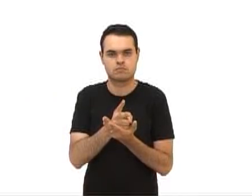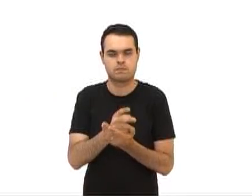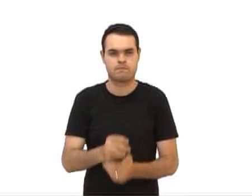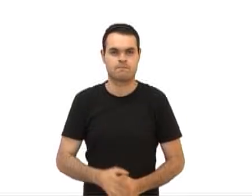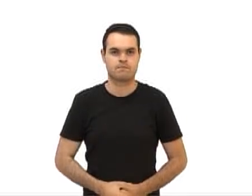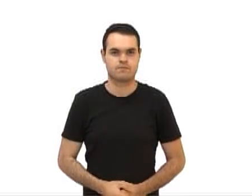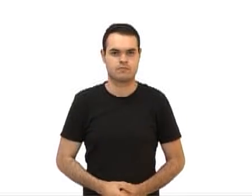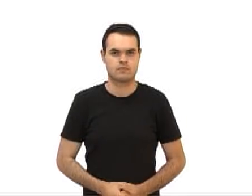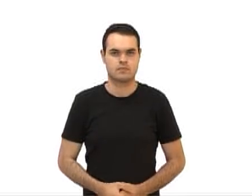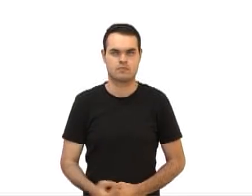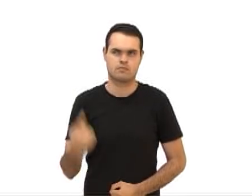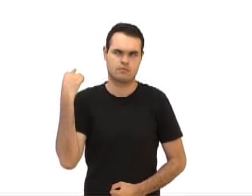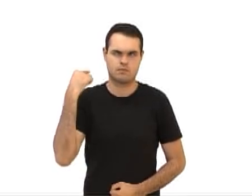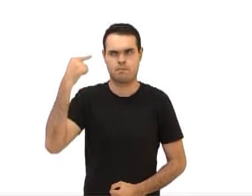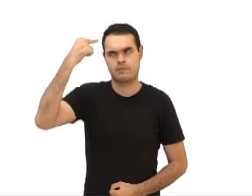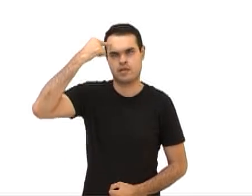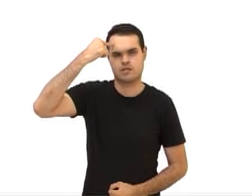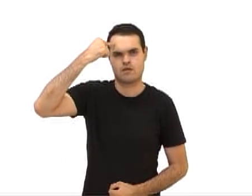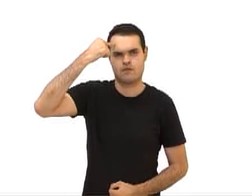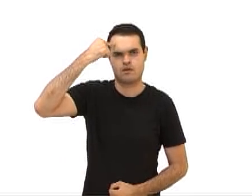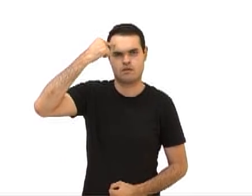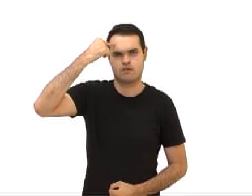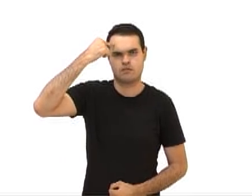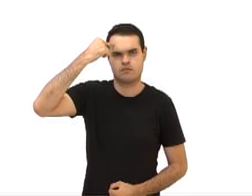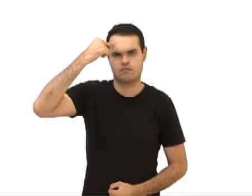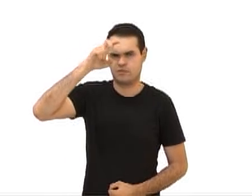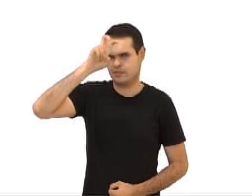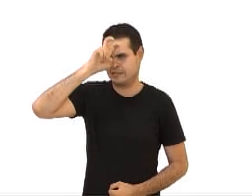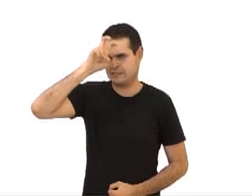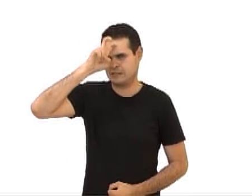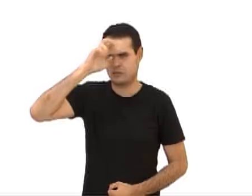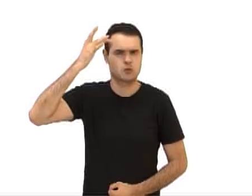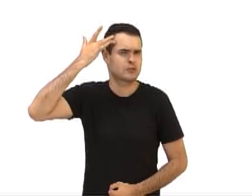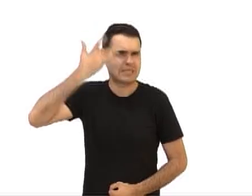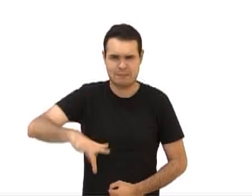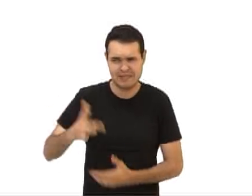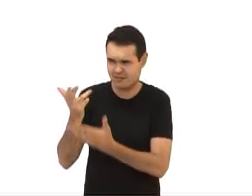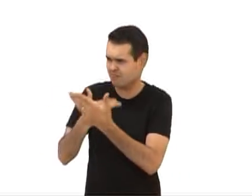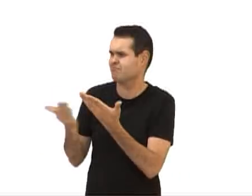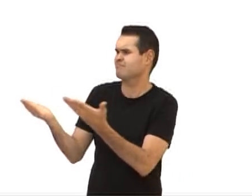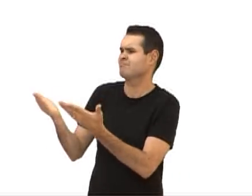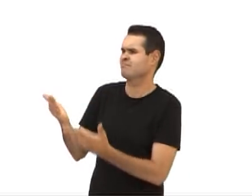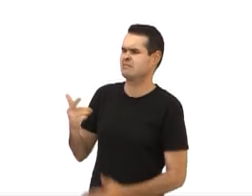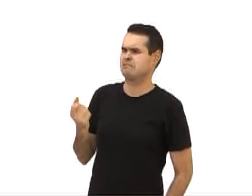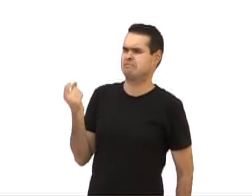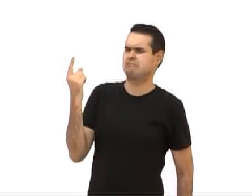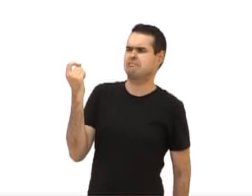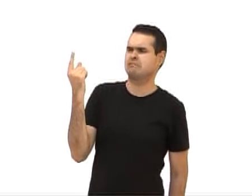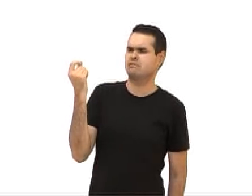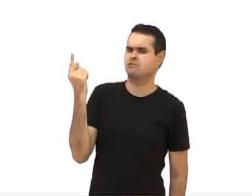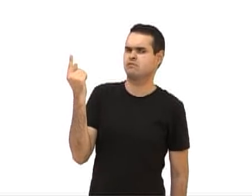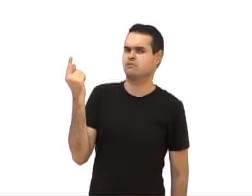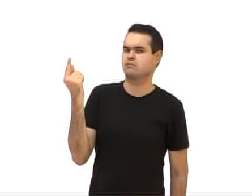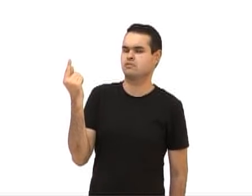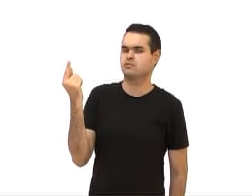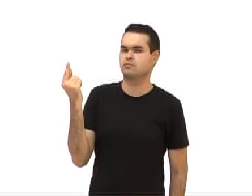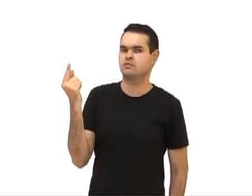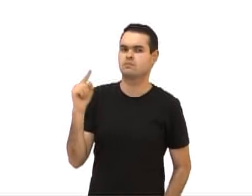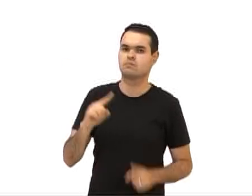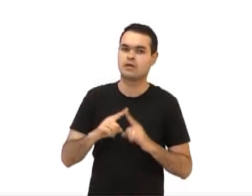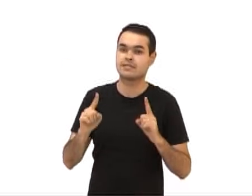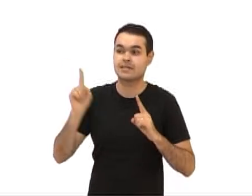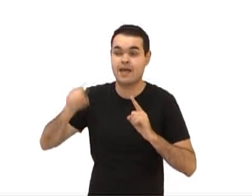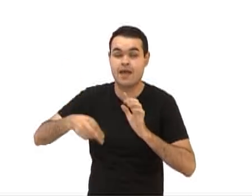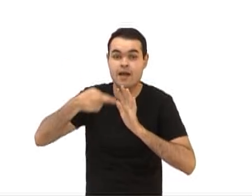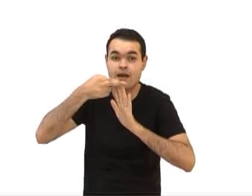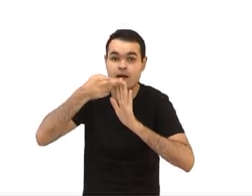muita gente pensava que os egípcios não sabiam desenhar. Agora você acha que isso aí era uma regra, gente.